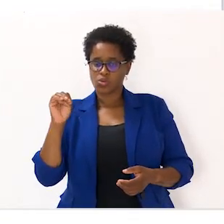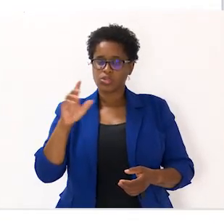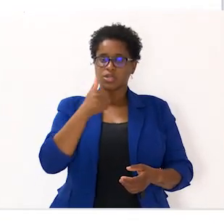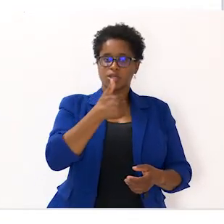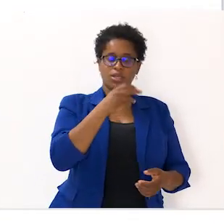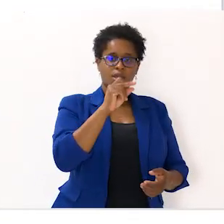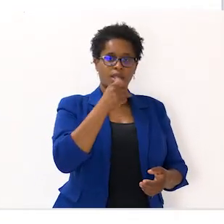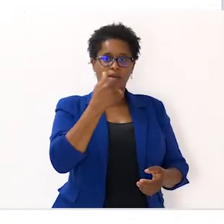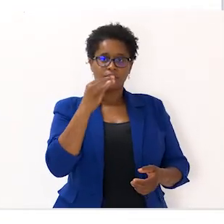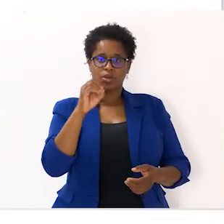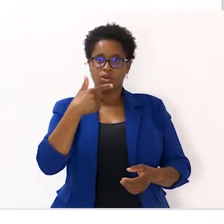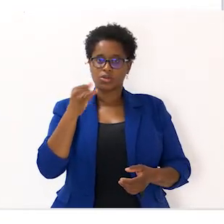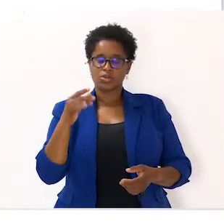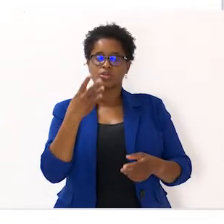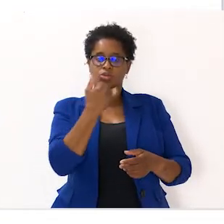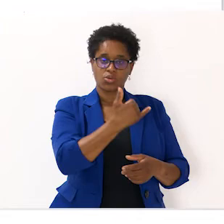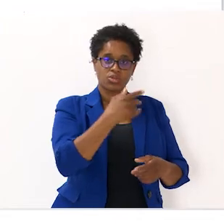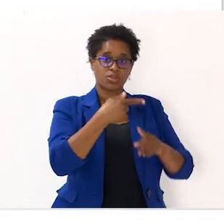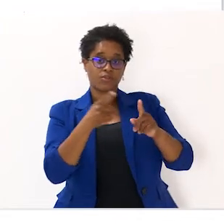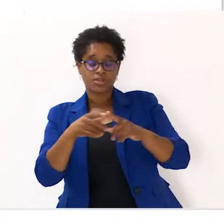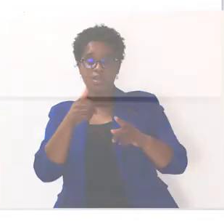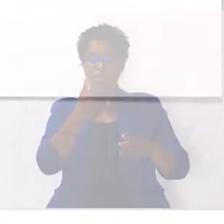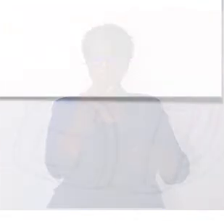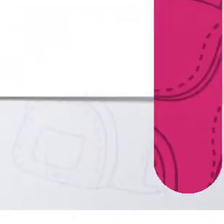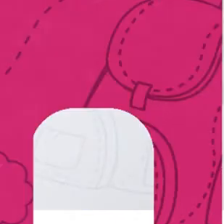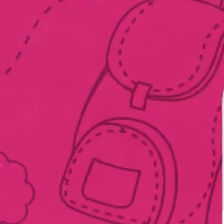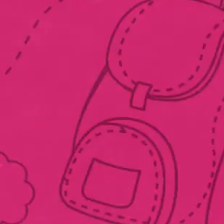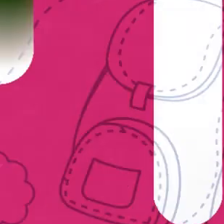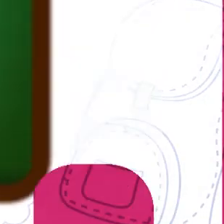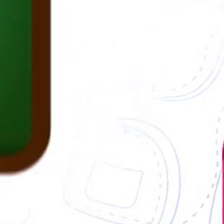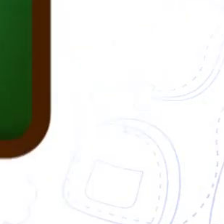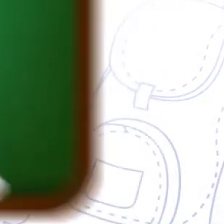Diferencie biótopo de habitat.